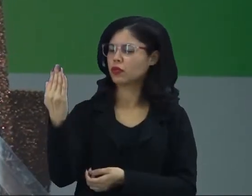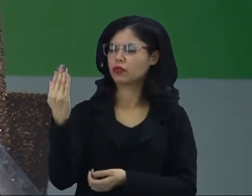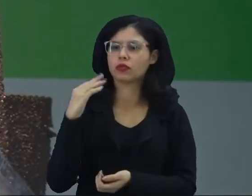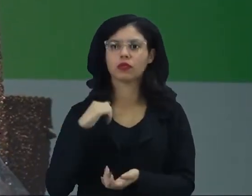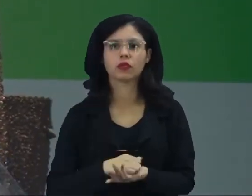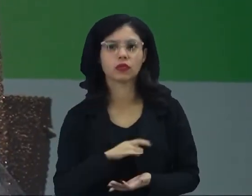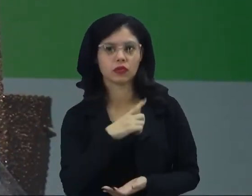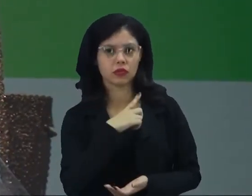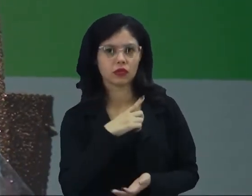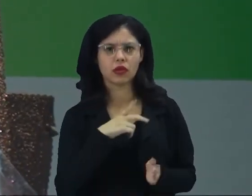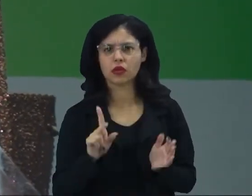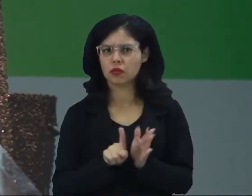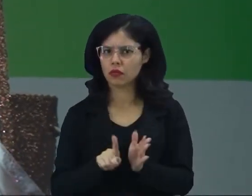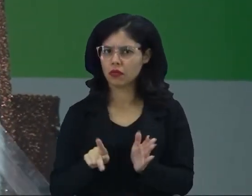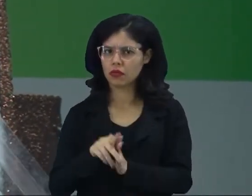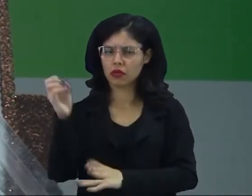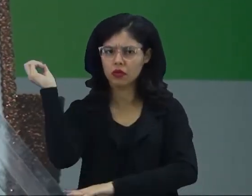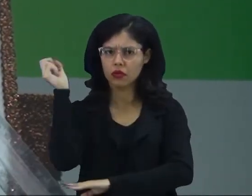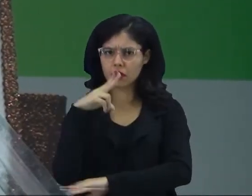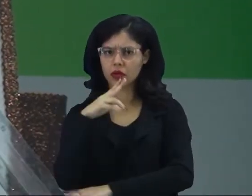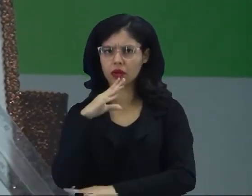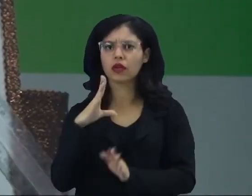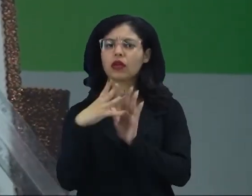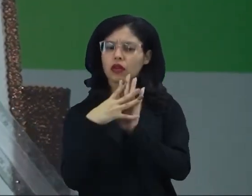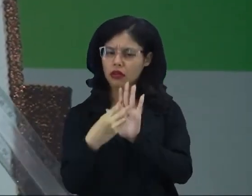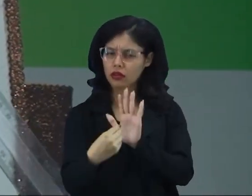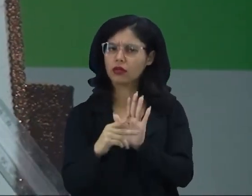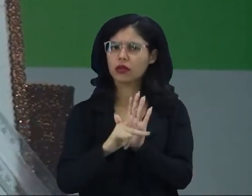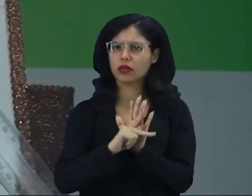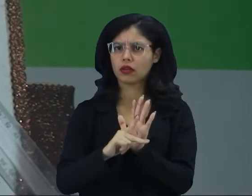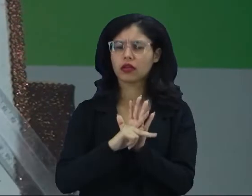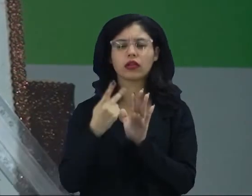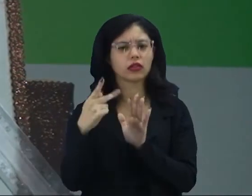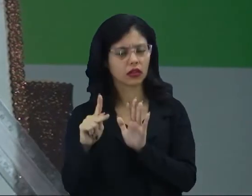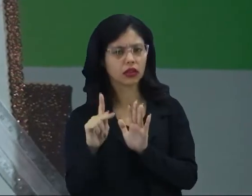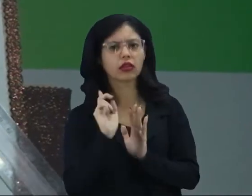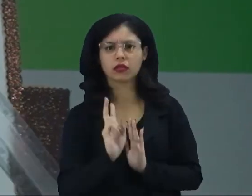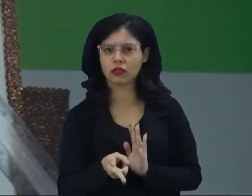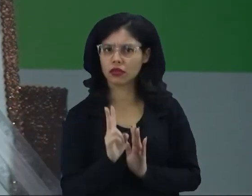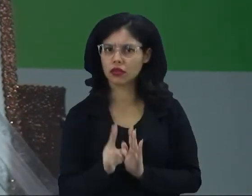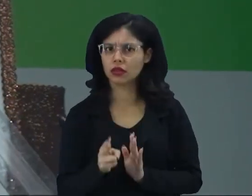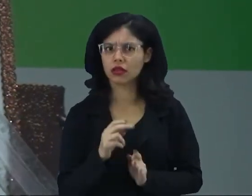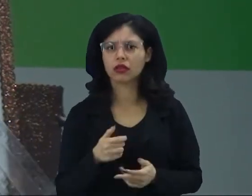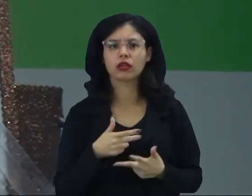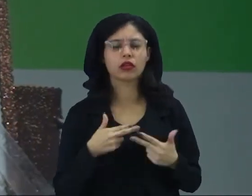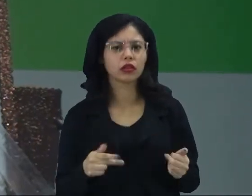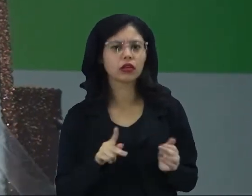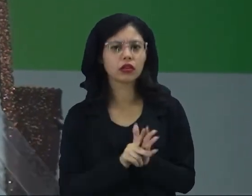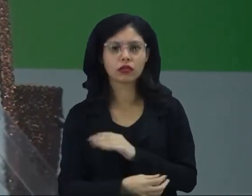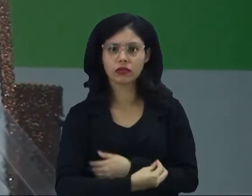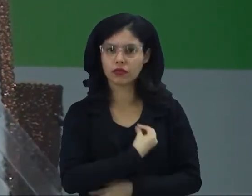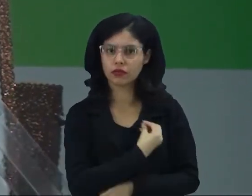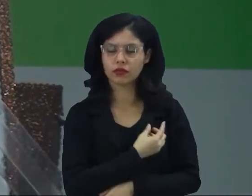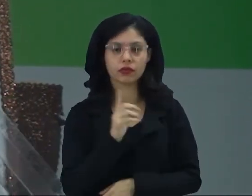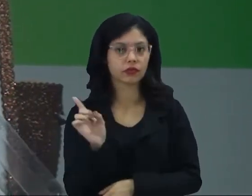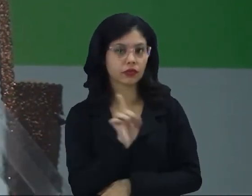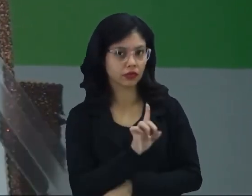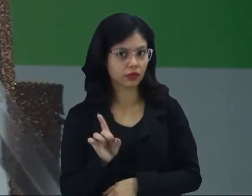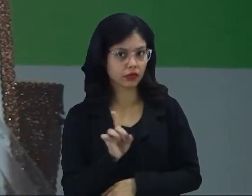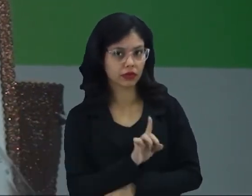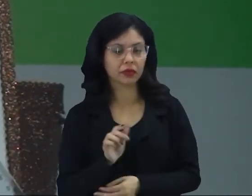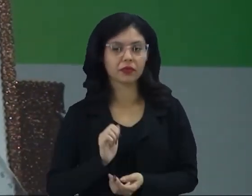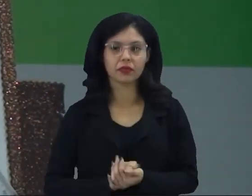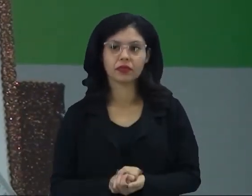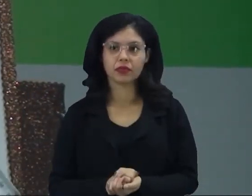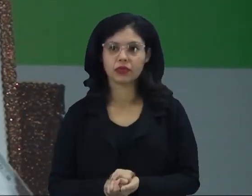ele tem luz própria? Ele transmite a luz dele mesmo, uma luz própria vinda dele? Não.